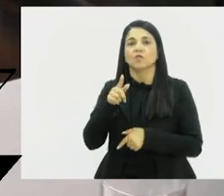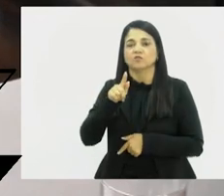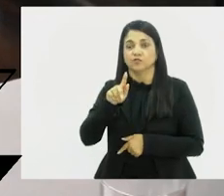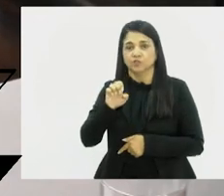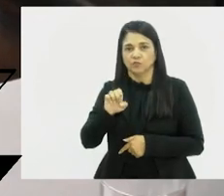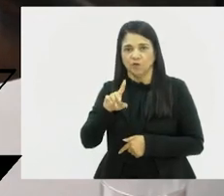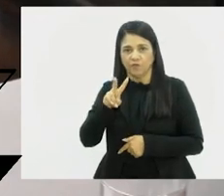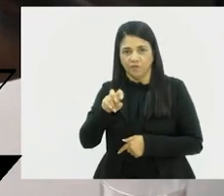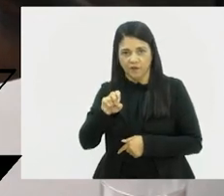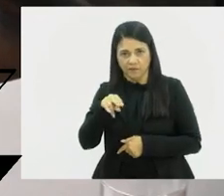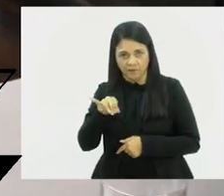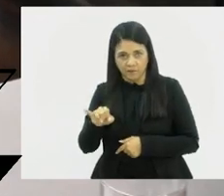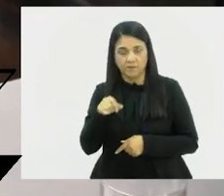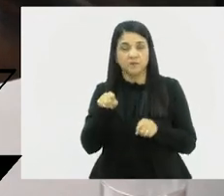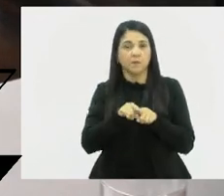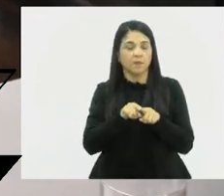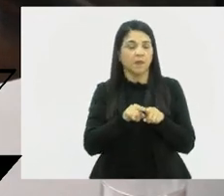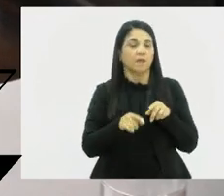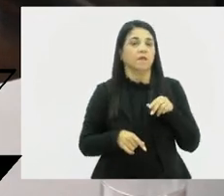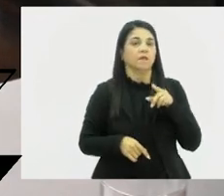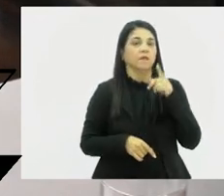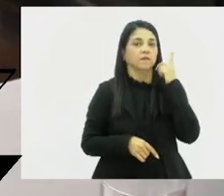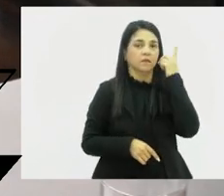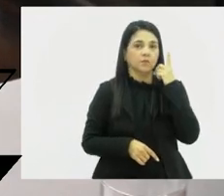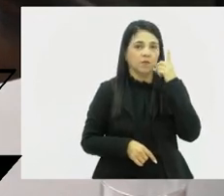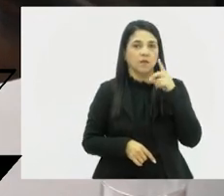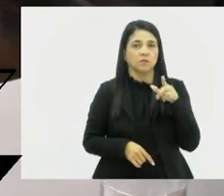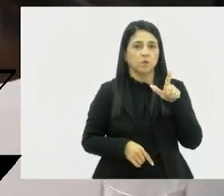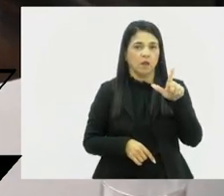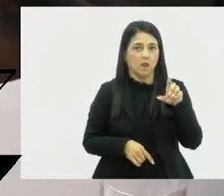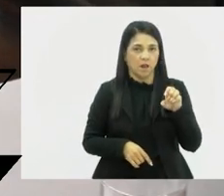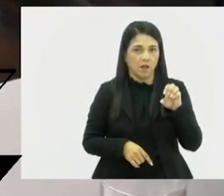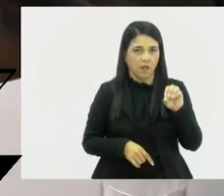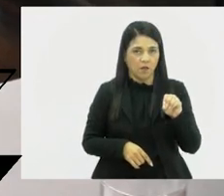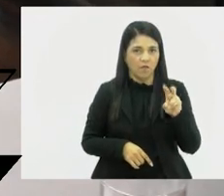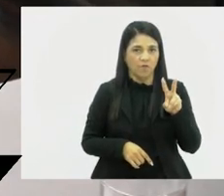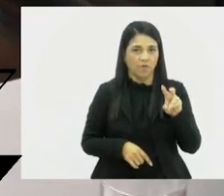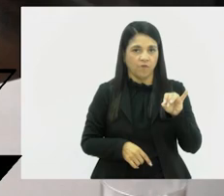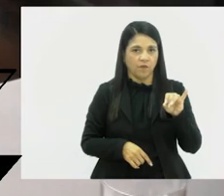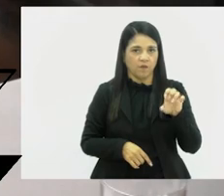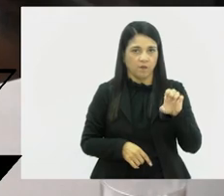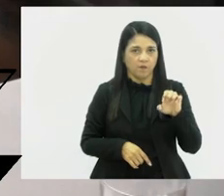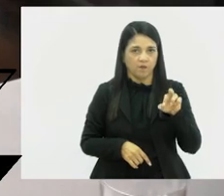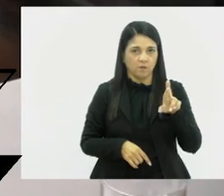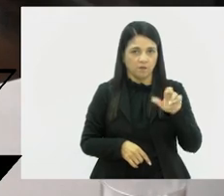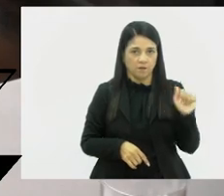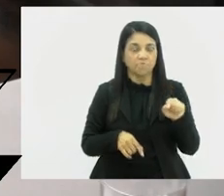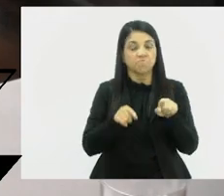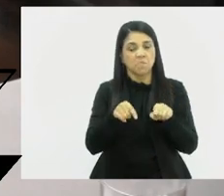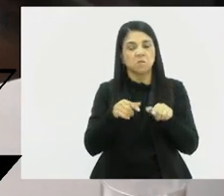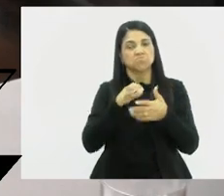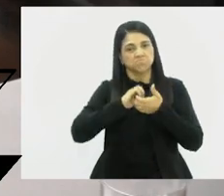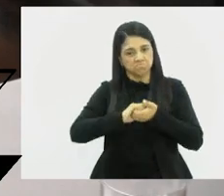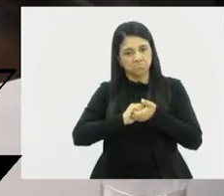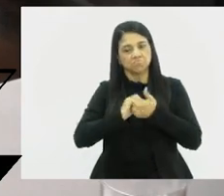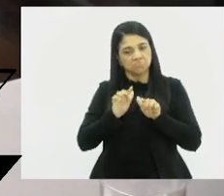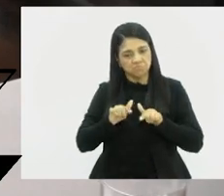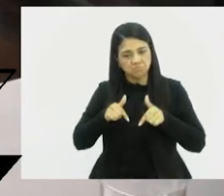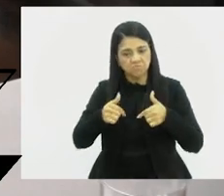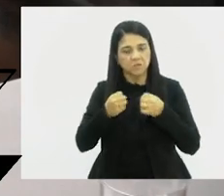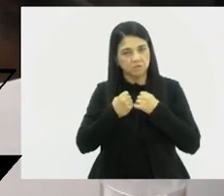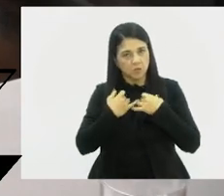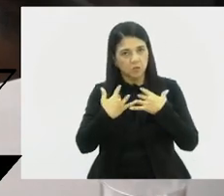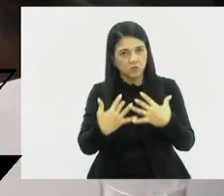Ratinho, e deputado Léo Vieira, que eu faço também meus cumprimentos. Obrigado. E admiração pelo empenho de uma audiência